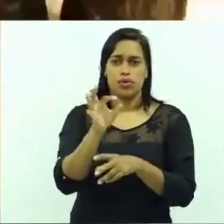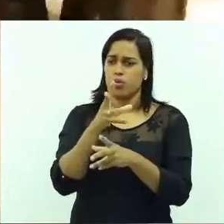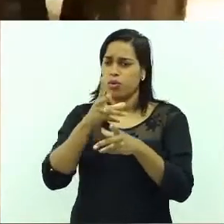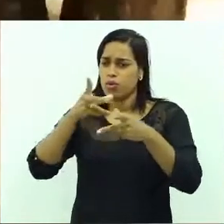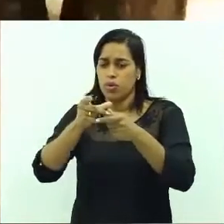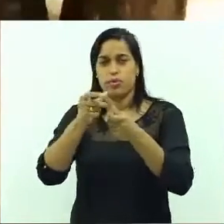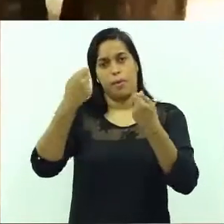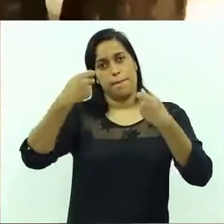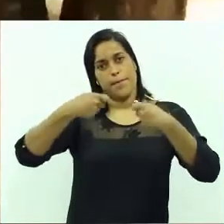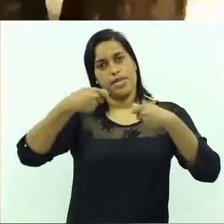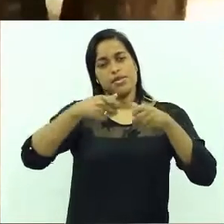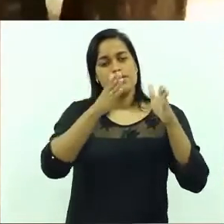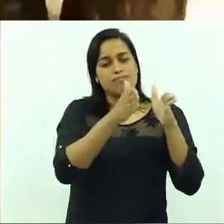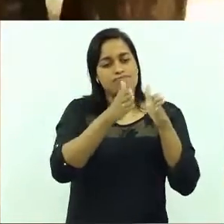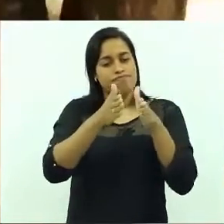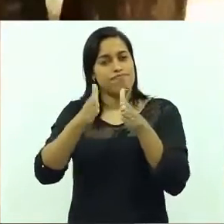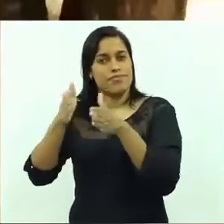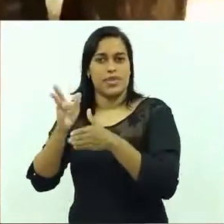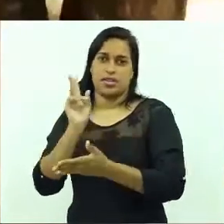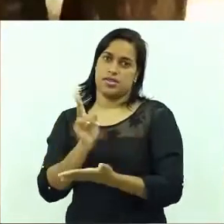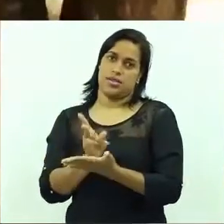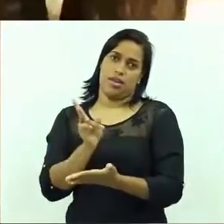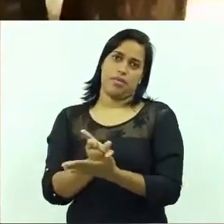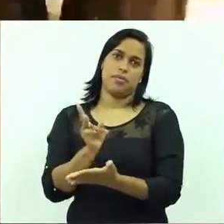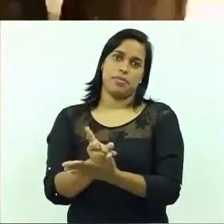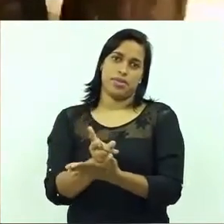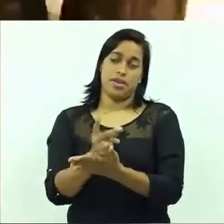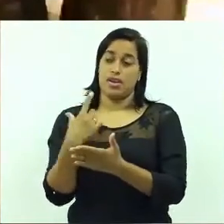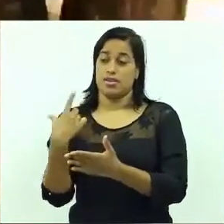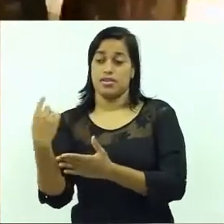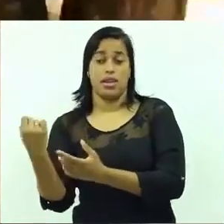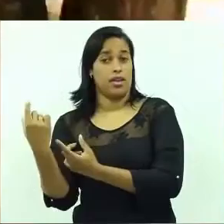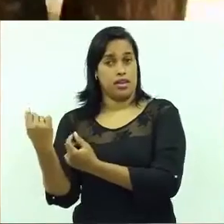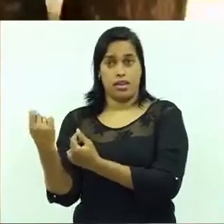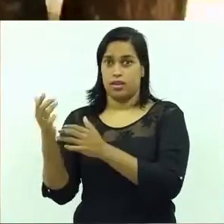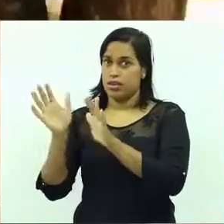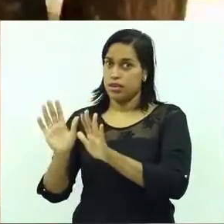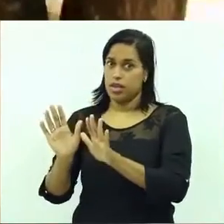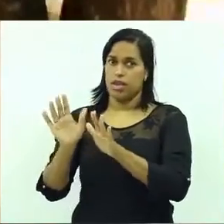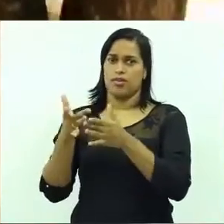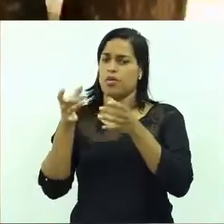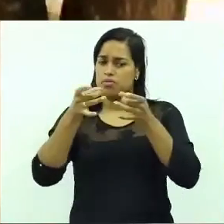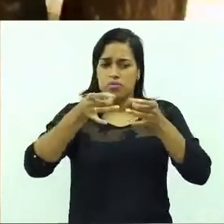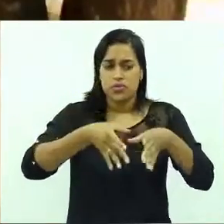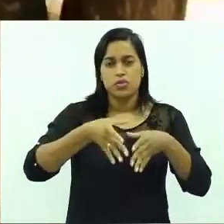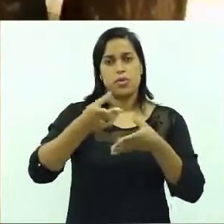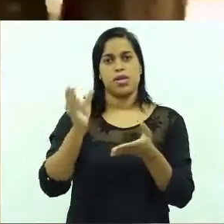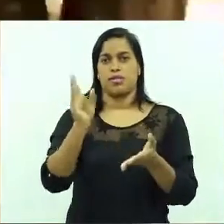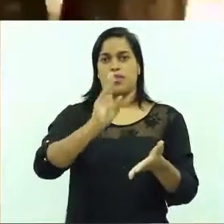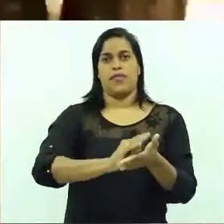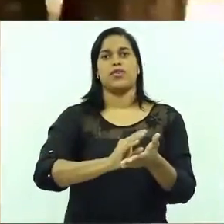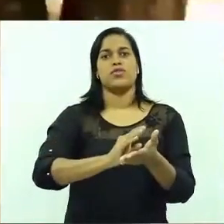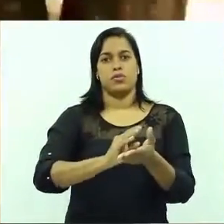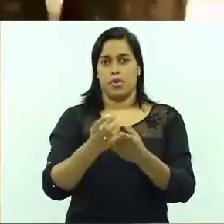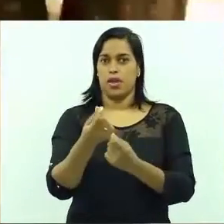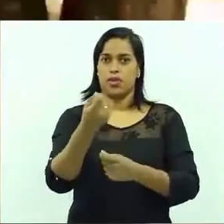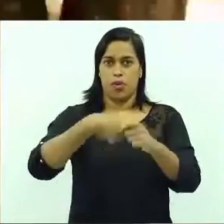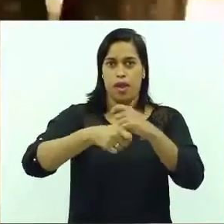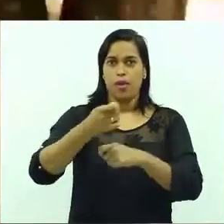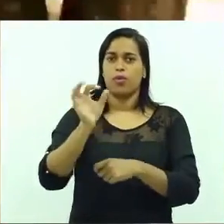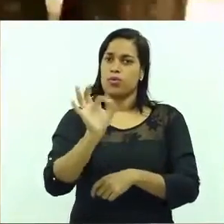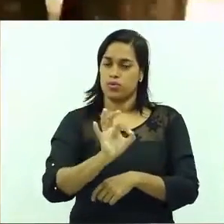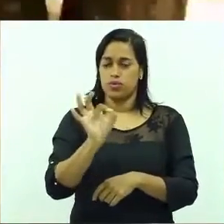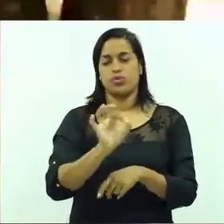separado esses conceitos. A saída de dinheiro, tudo que eu falei é saída de dinheiro, né? É despesa, é custo, é investimento, tudo é saída de dinheiro. Mas